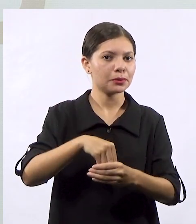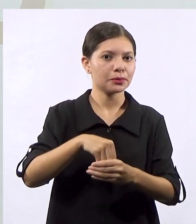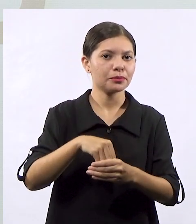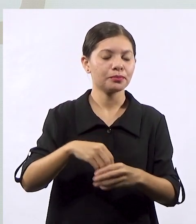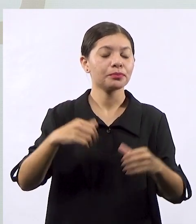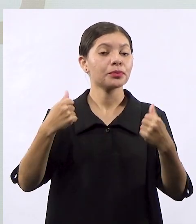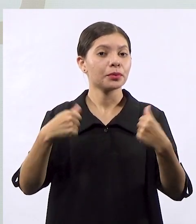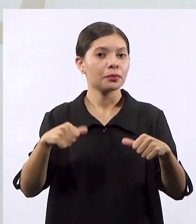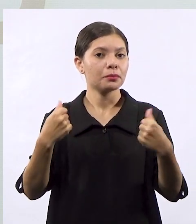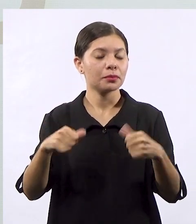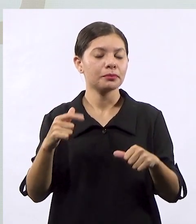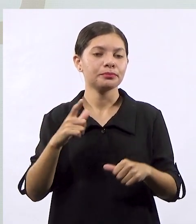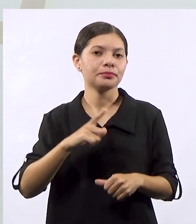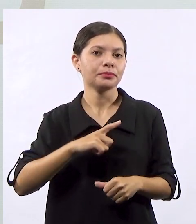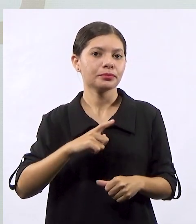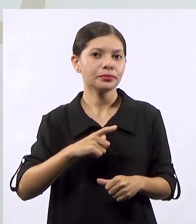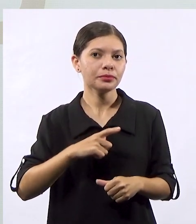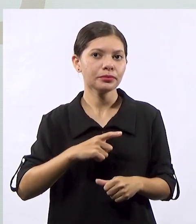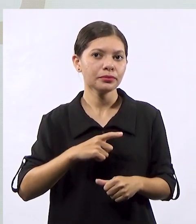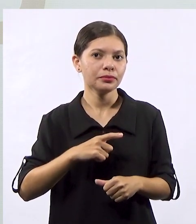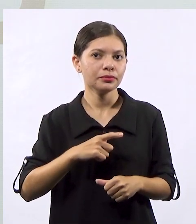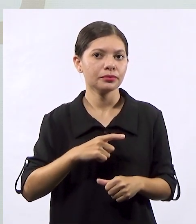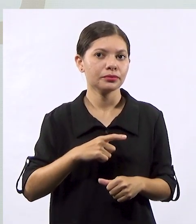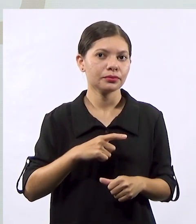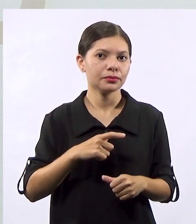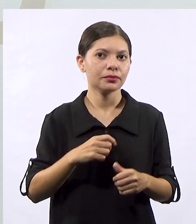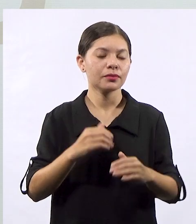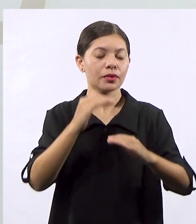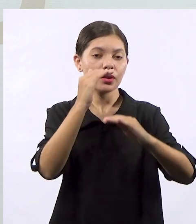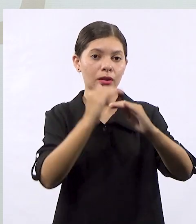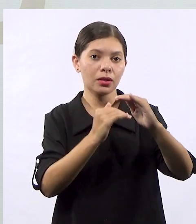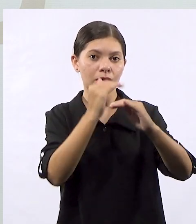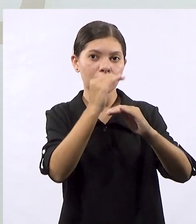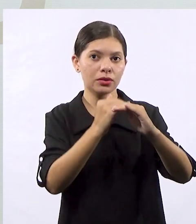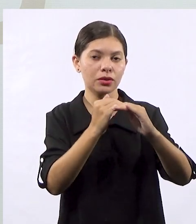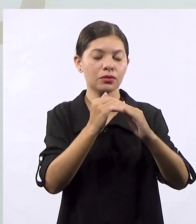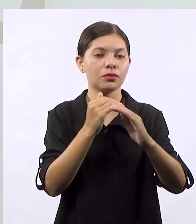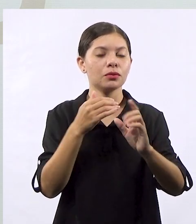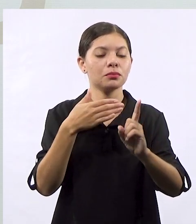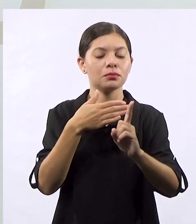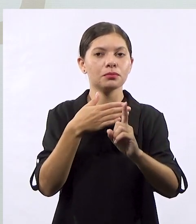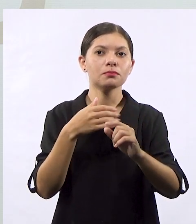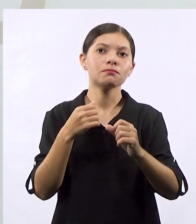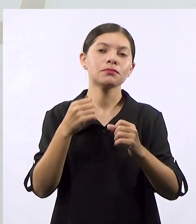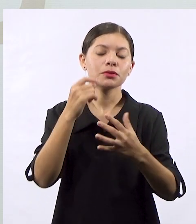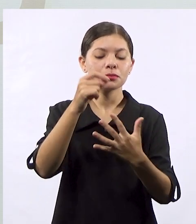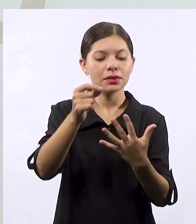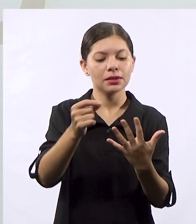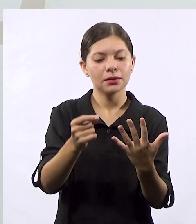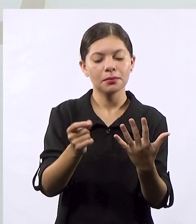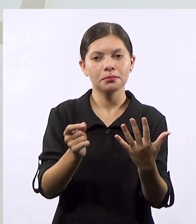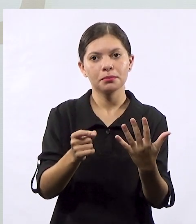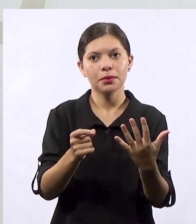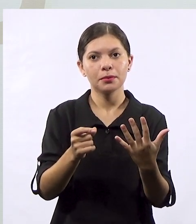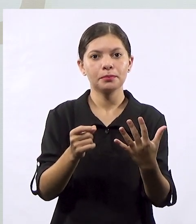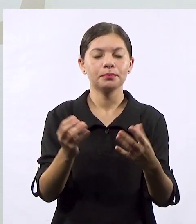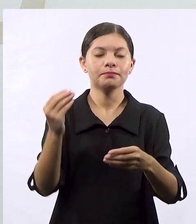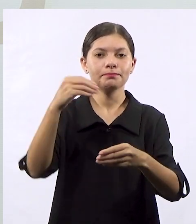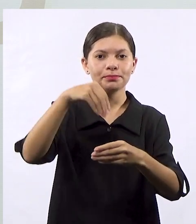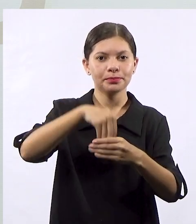eu posso ter a oferta de um nível e de uma modalidade e de uma